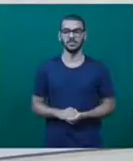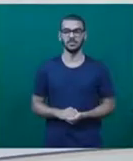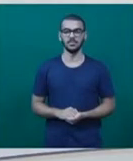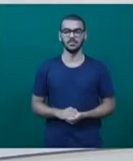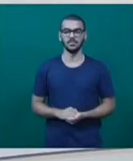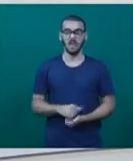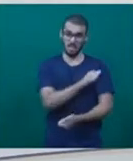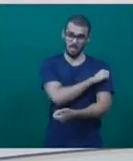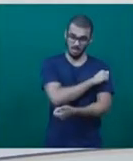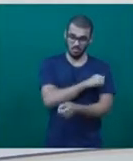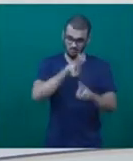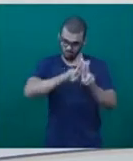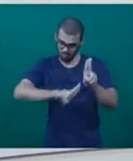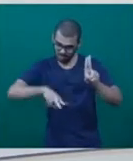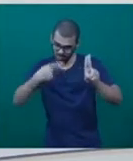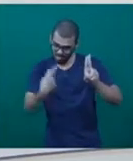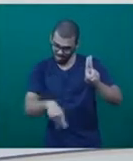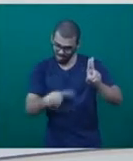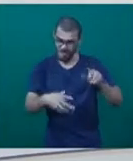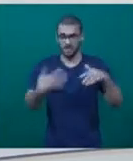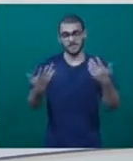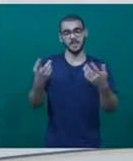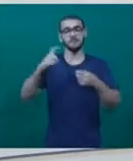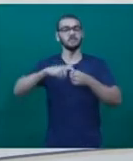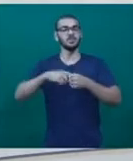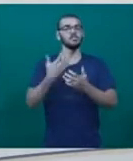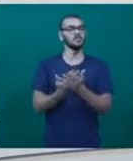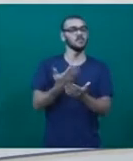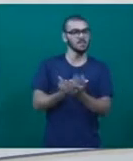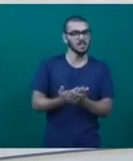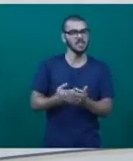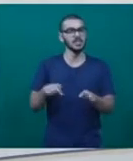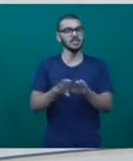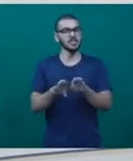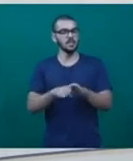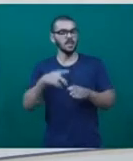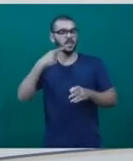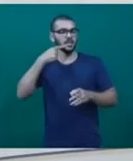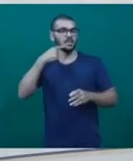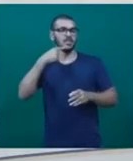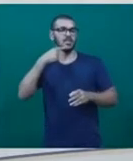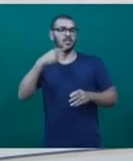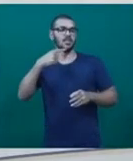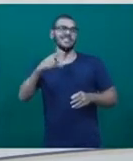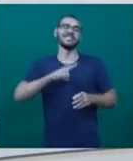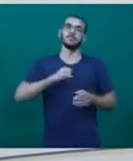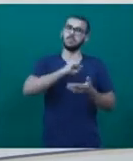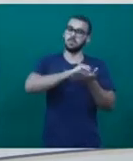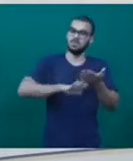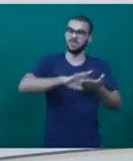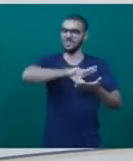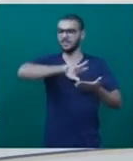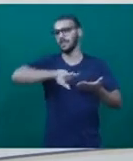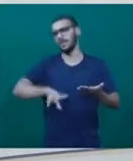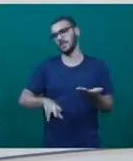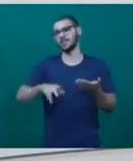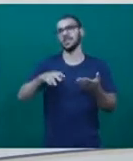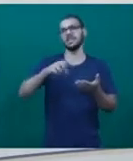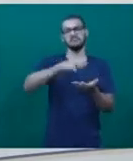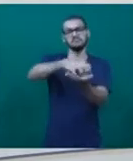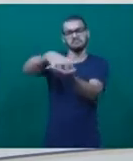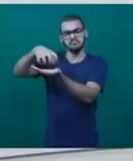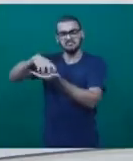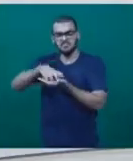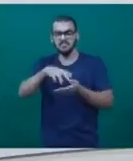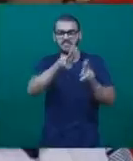Os estudantes da Universidade Federal de Uberlândia voltaram às aulas e durante toda a semana, várias atividades estão programadas em todos os campi